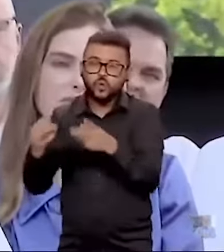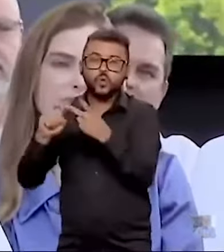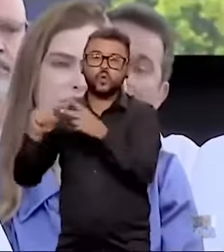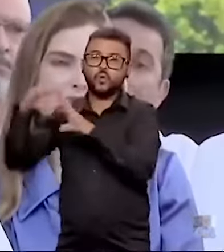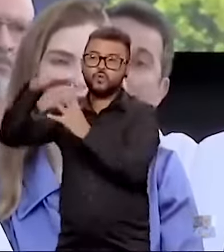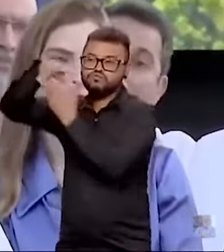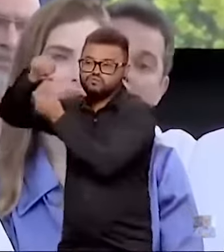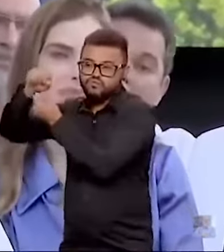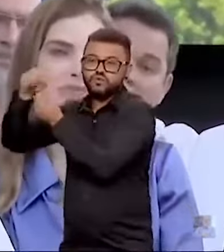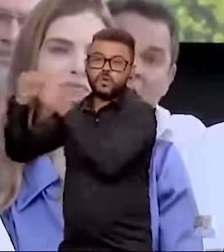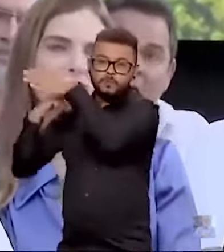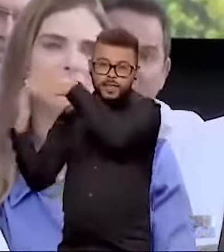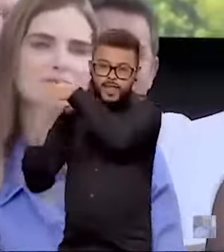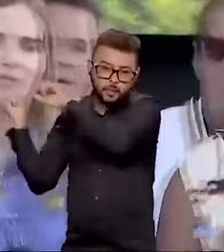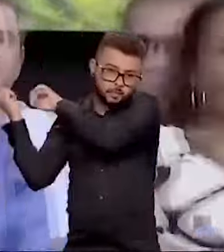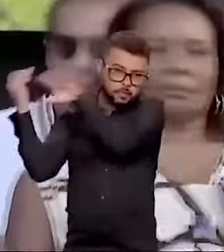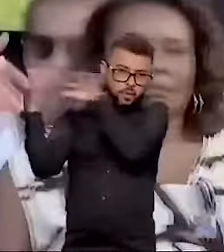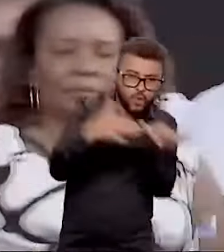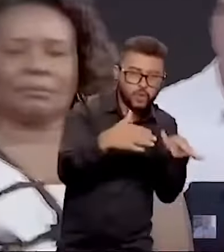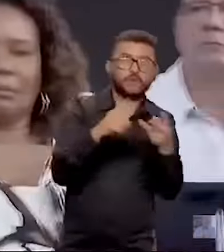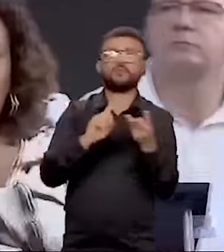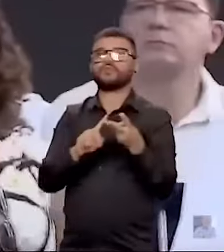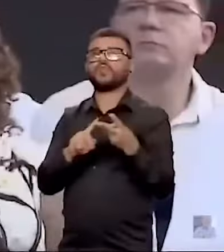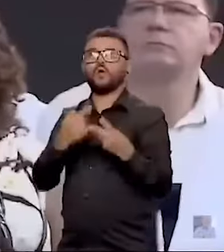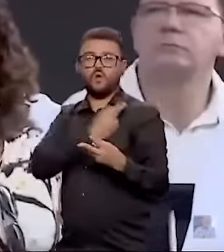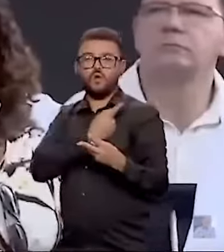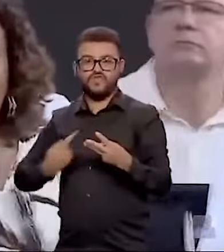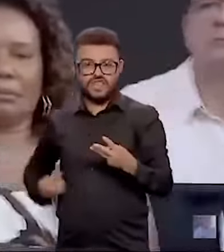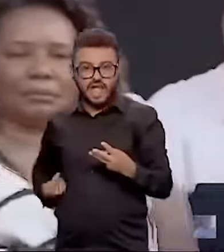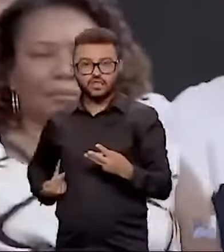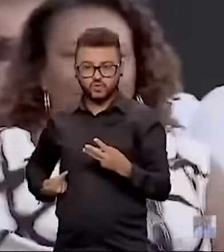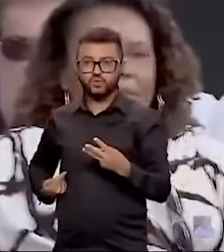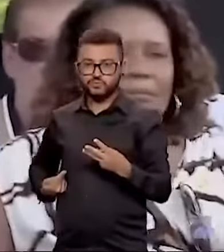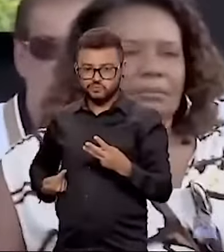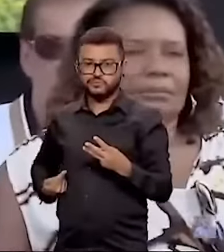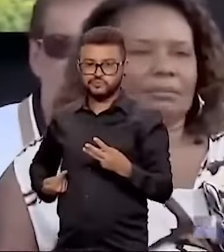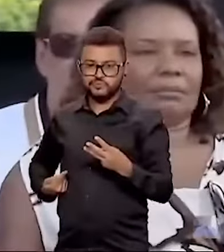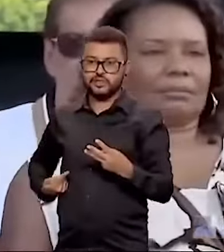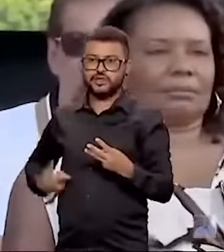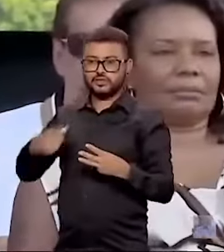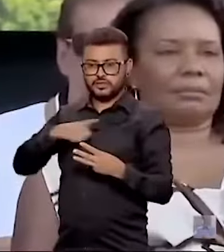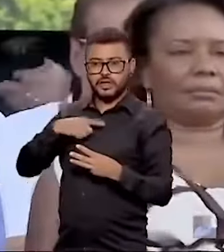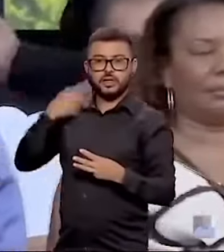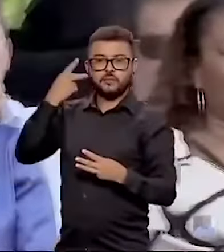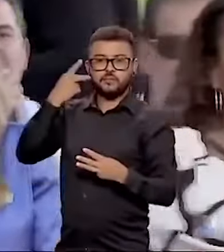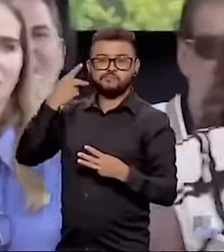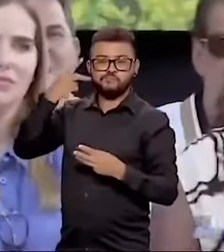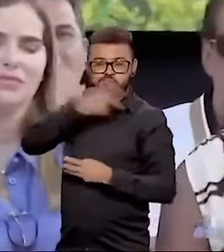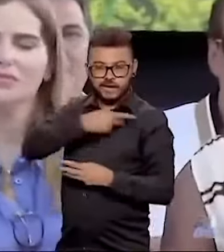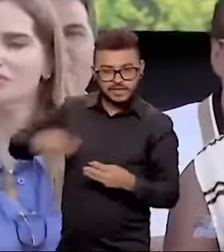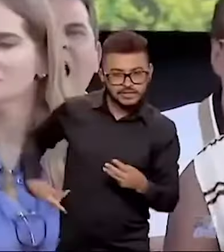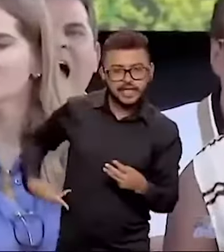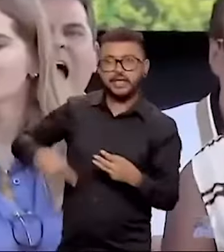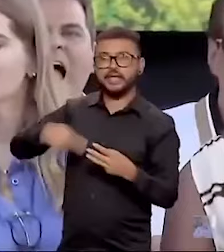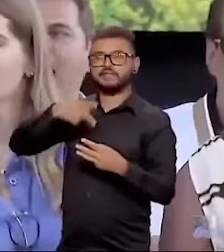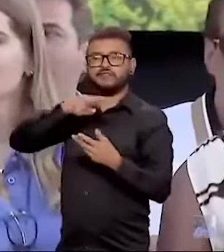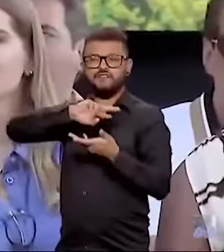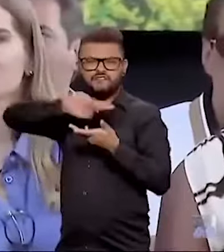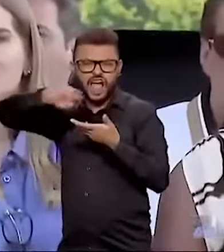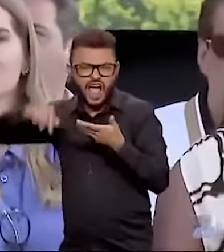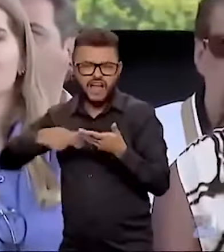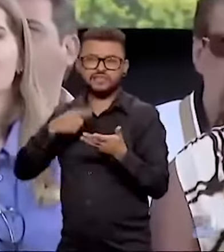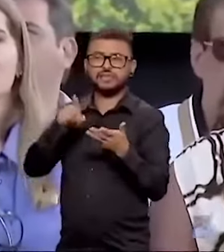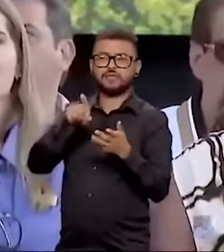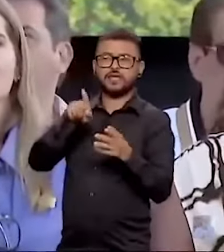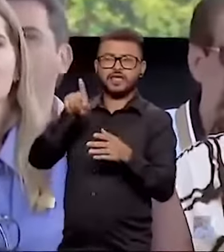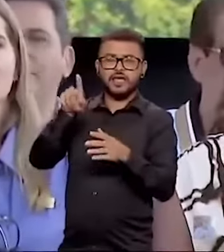do Sul e do mundo inteiro. Aqui vai vir muitos governantes. Aqui vai vir presidentes. Aqui